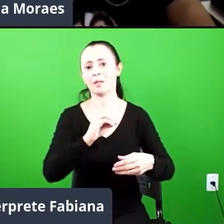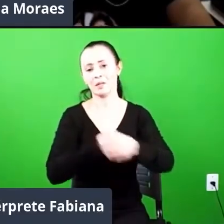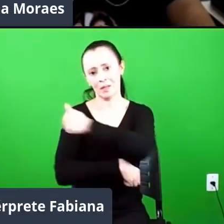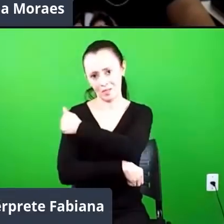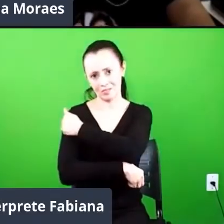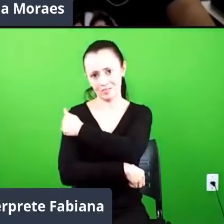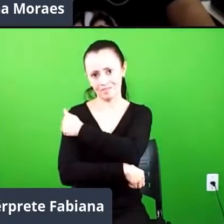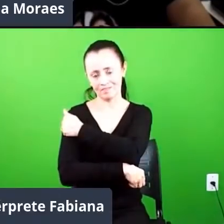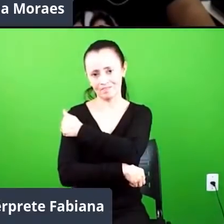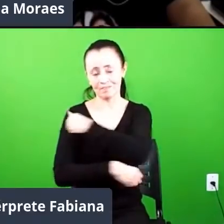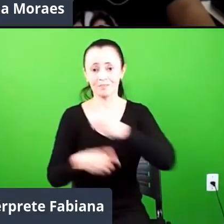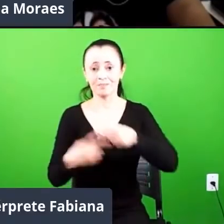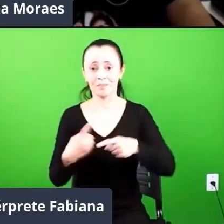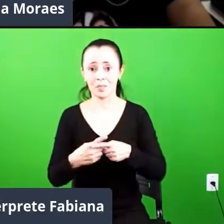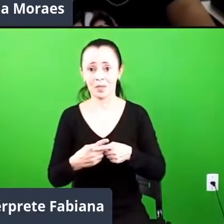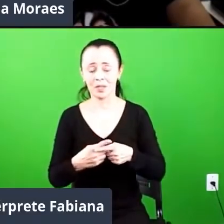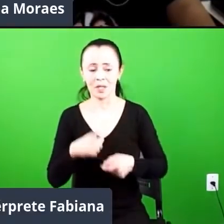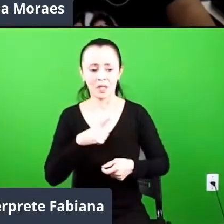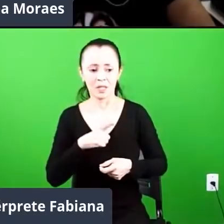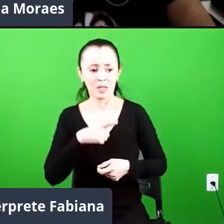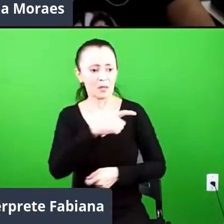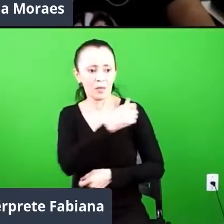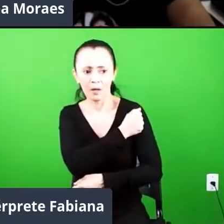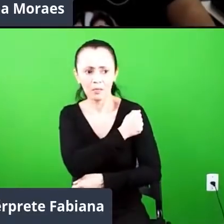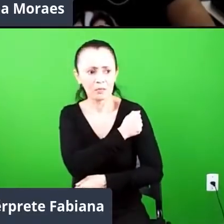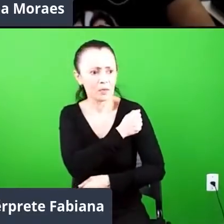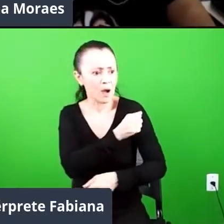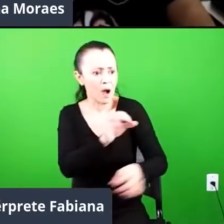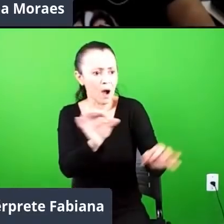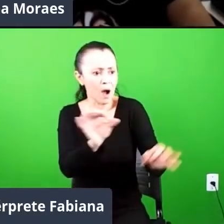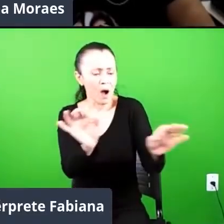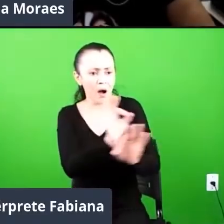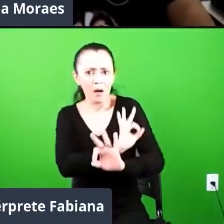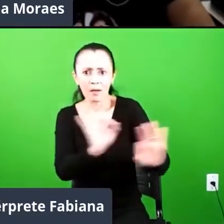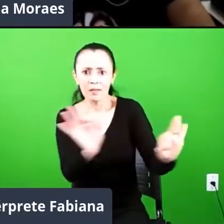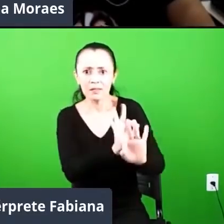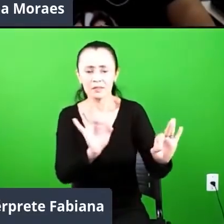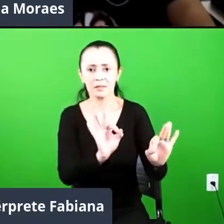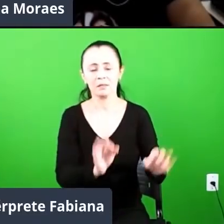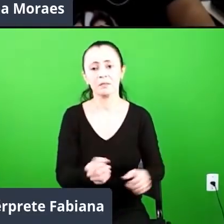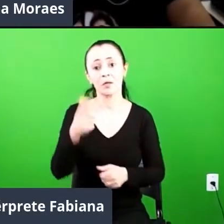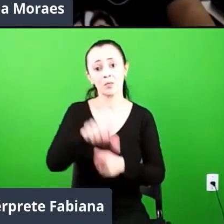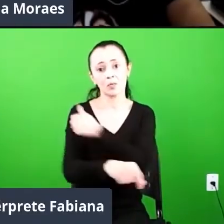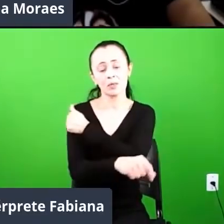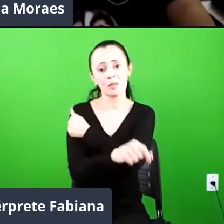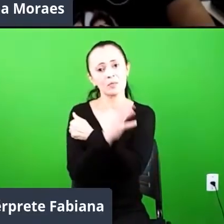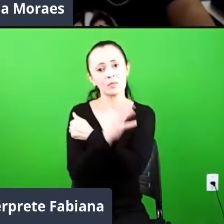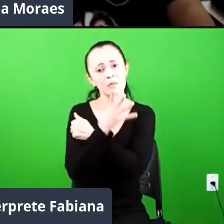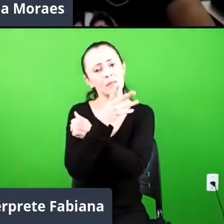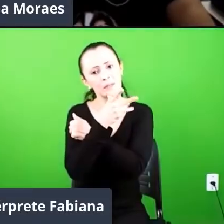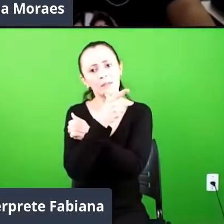é excelente, que pega a aula rapidão, e nós temos um outro aluno que demora um pouquinho mais